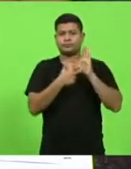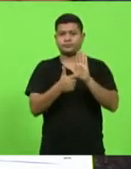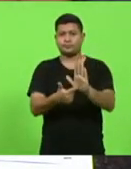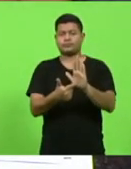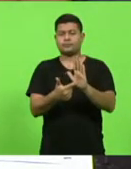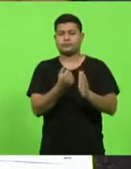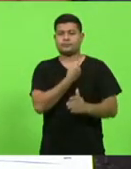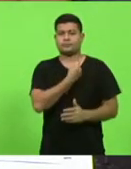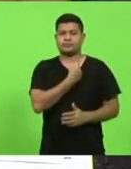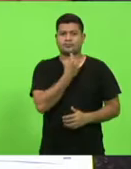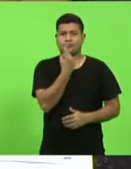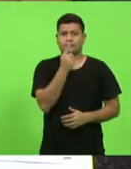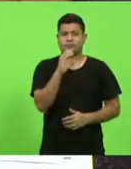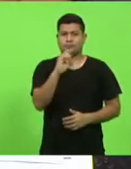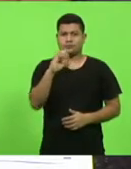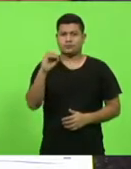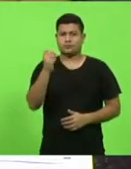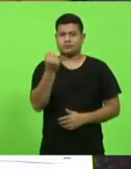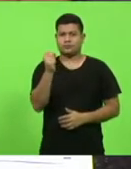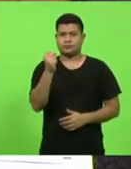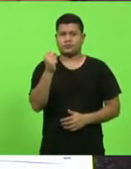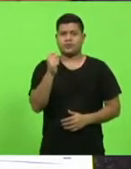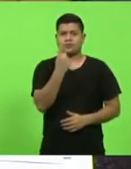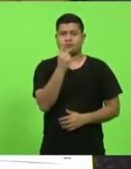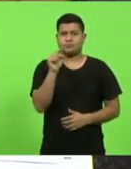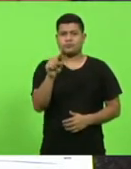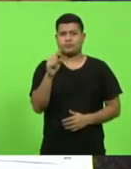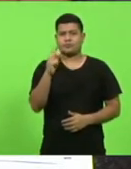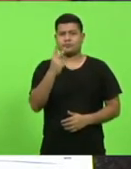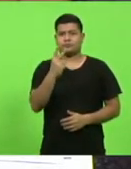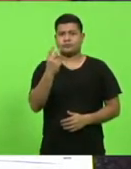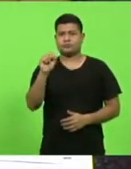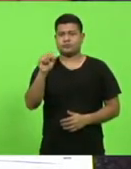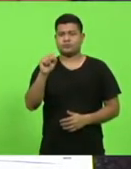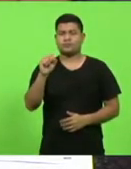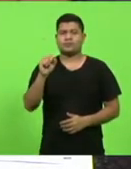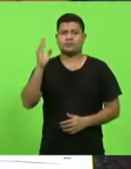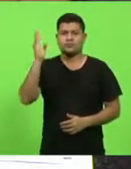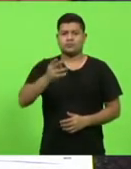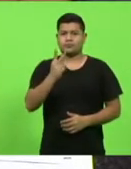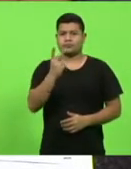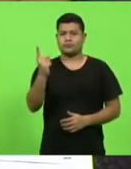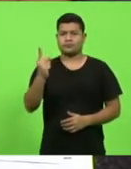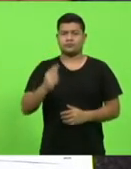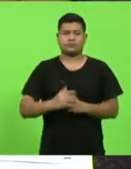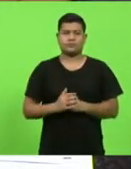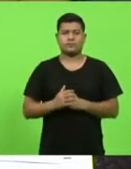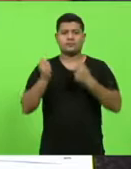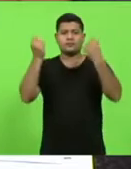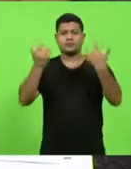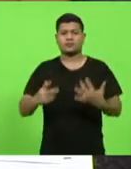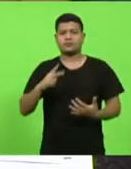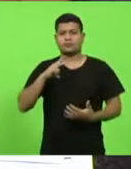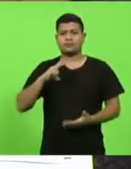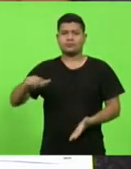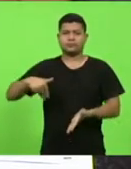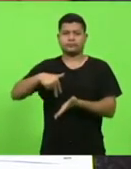indicações 1008 a 1028 de 2021. Explicações pessoais, fizeram